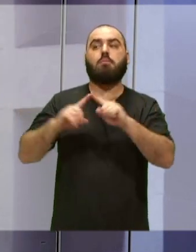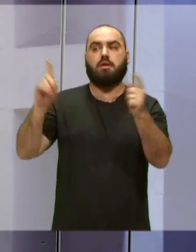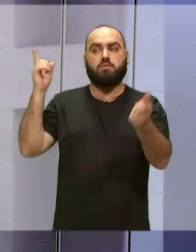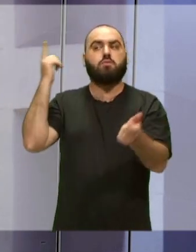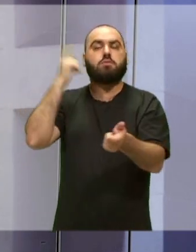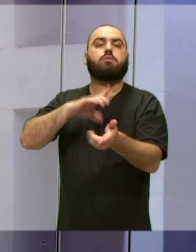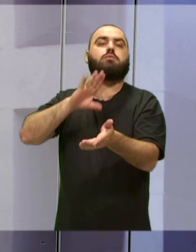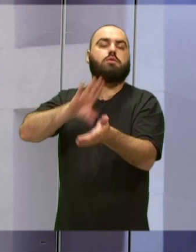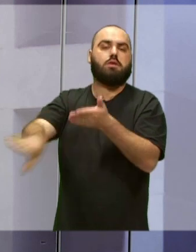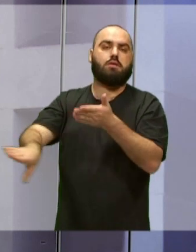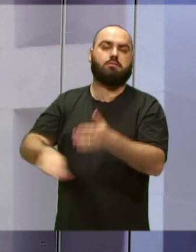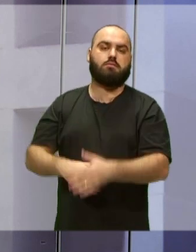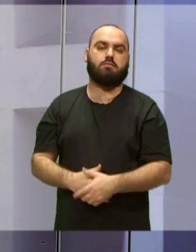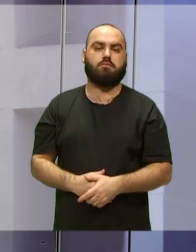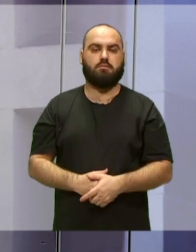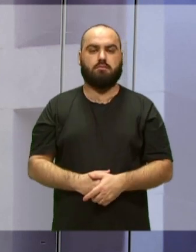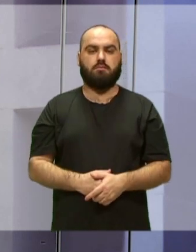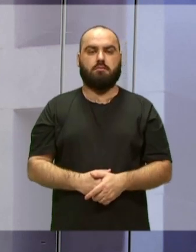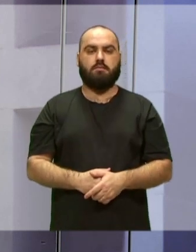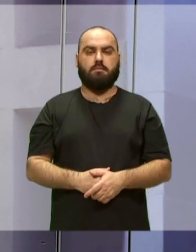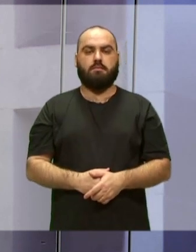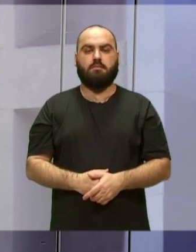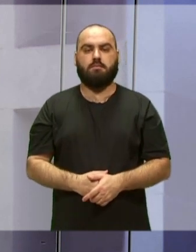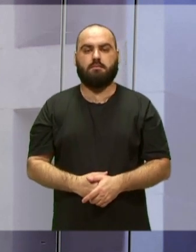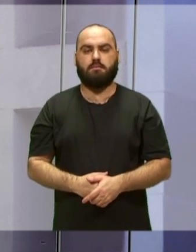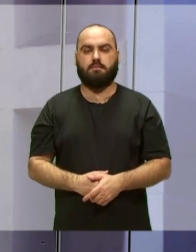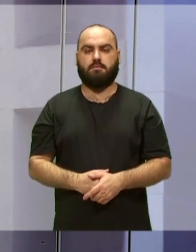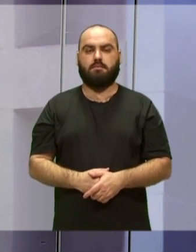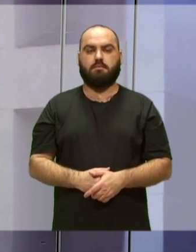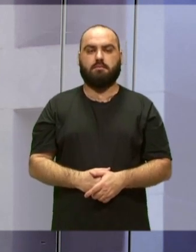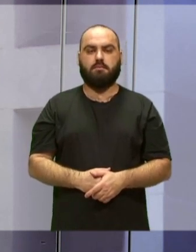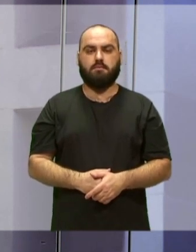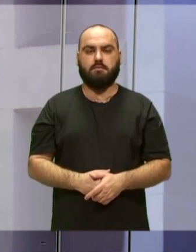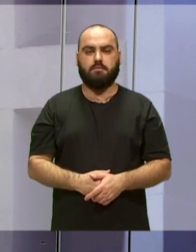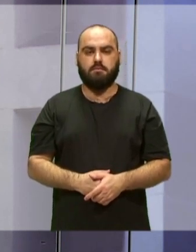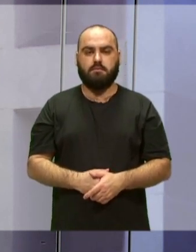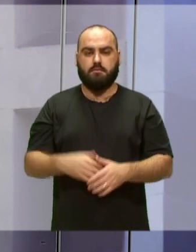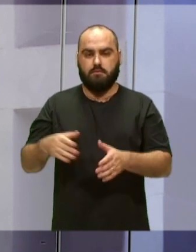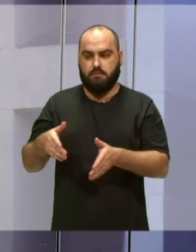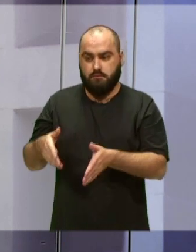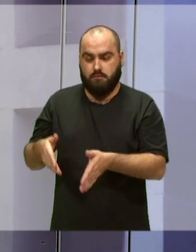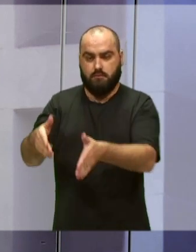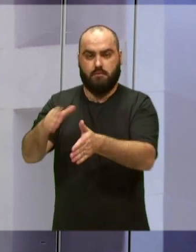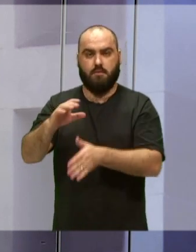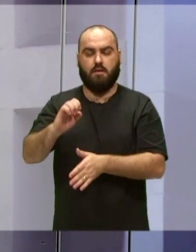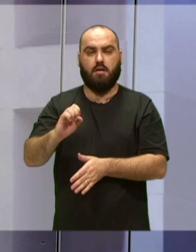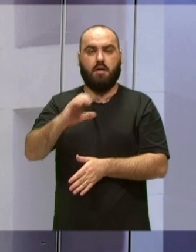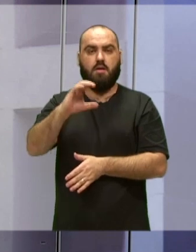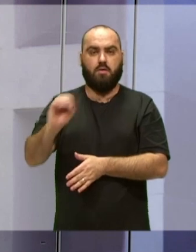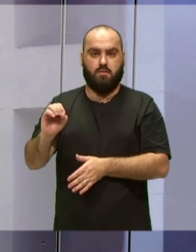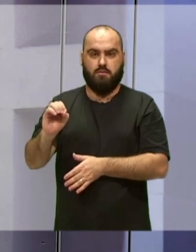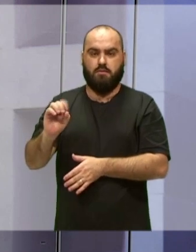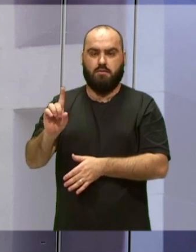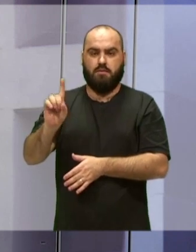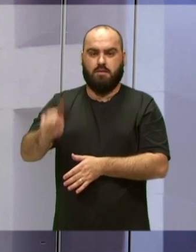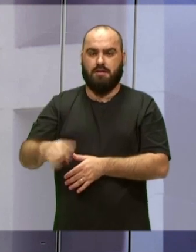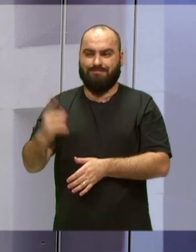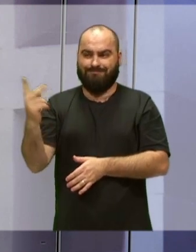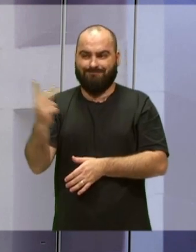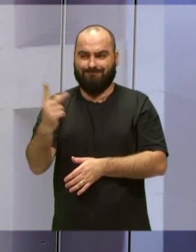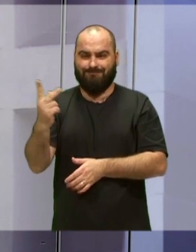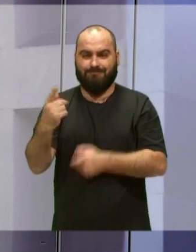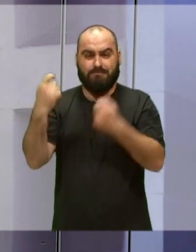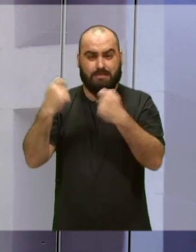eh foi tirado eh eh o polígono corredor Ecológico que era as duas situações assim um tanto quanto mais